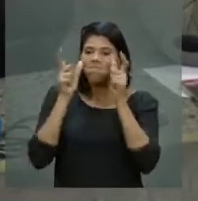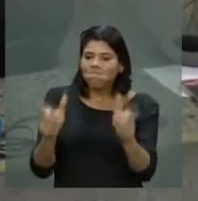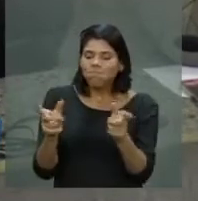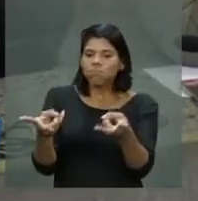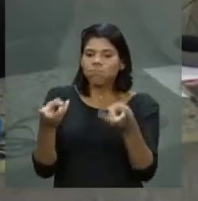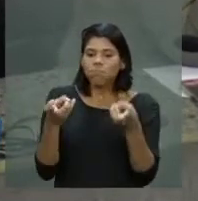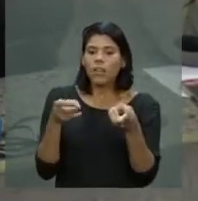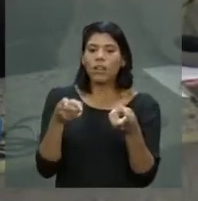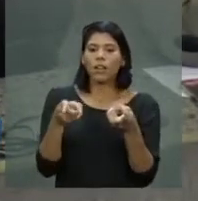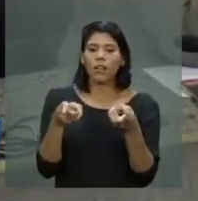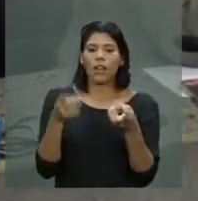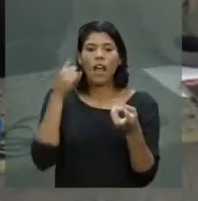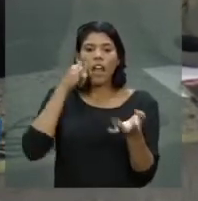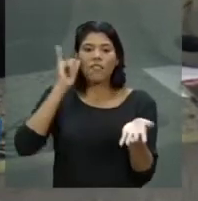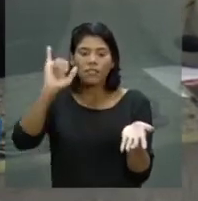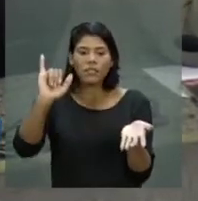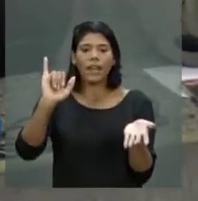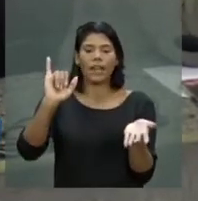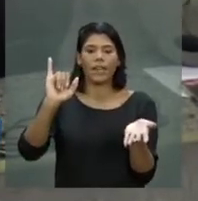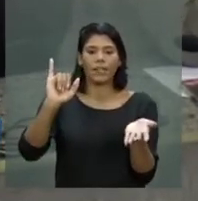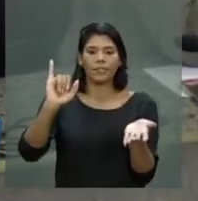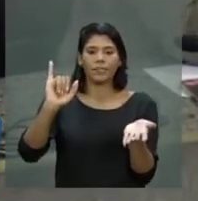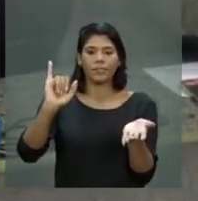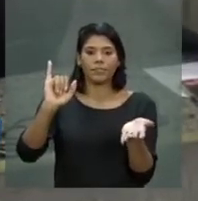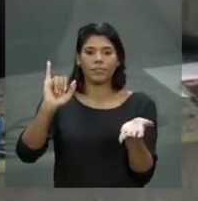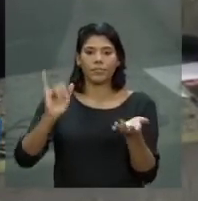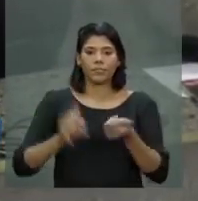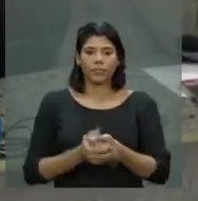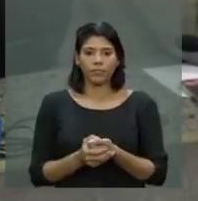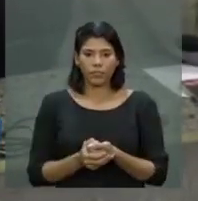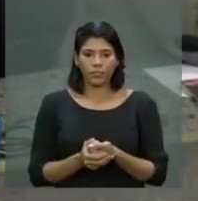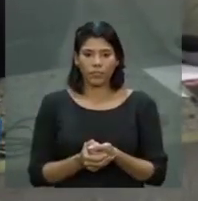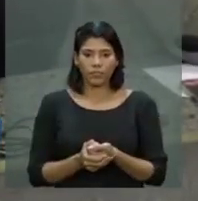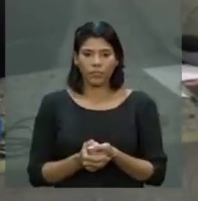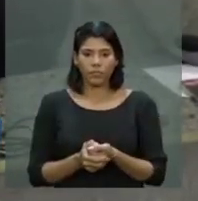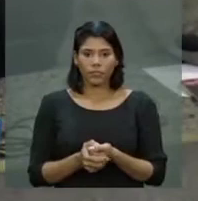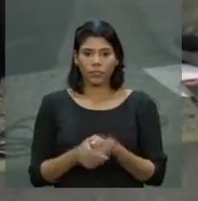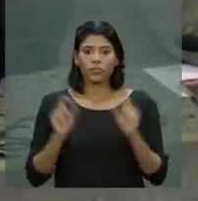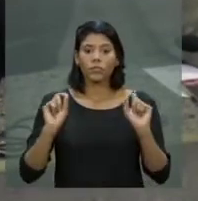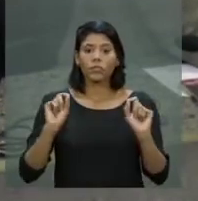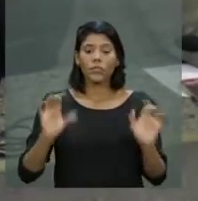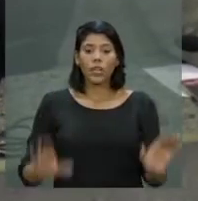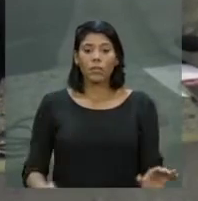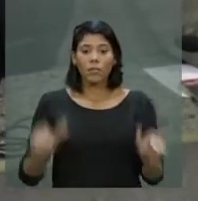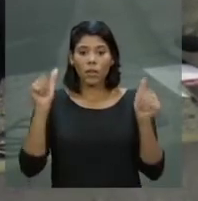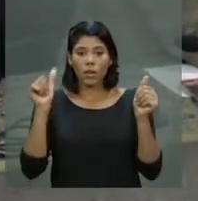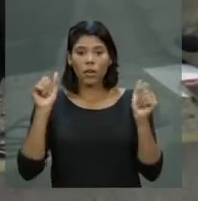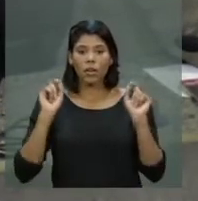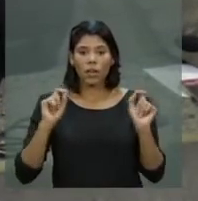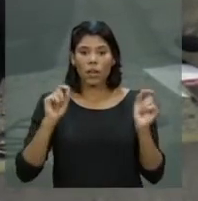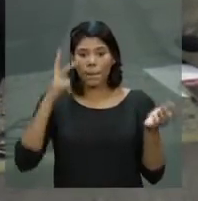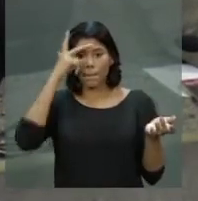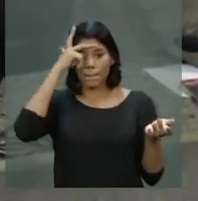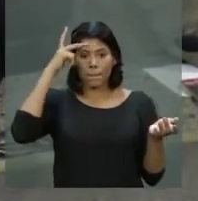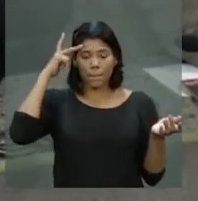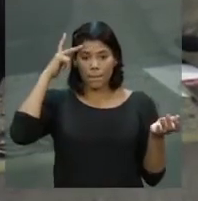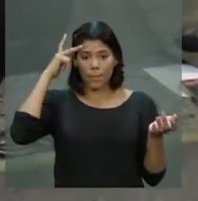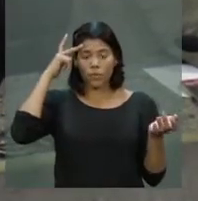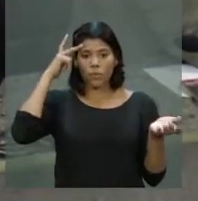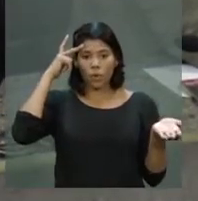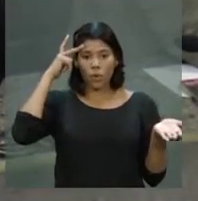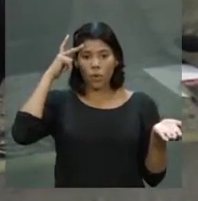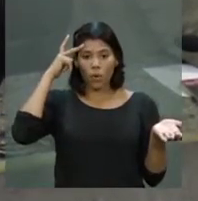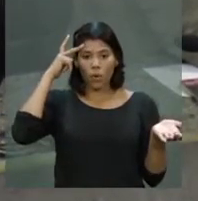Nós garantimos o cumprimento da lei. Aí vem aquela pergunta, o que é melhor, o inocente preso ou